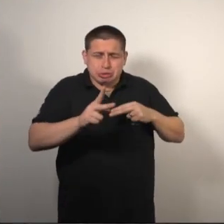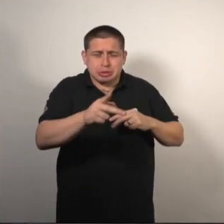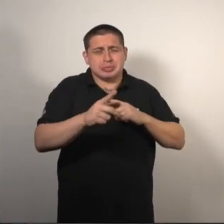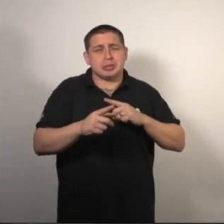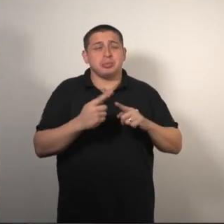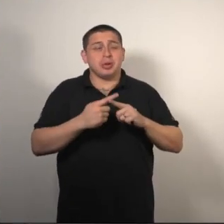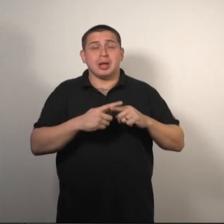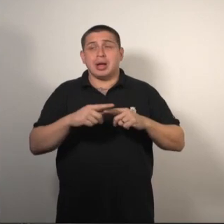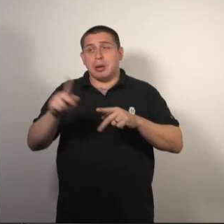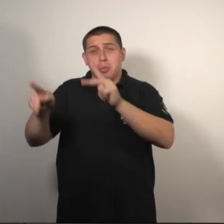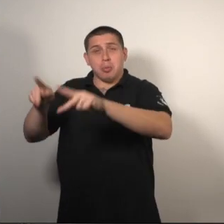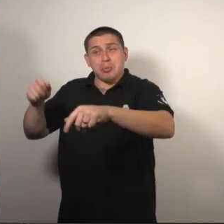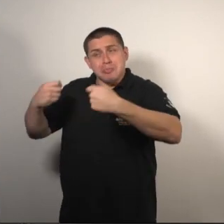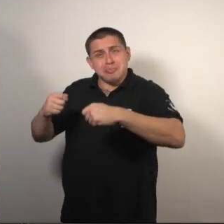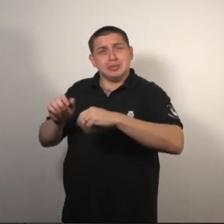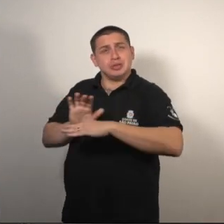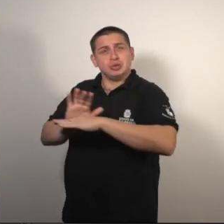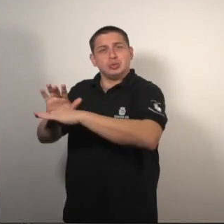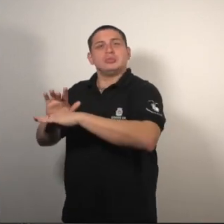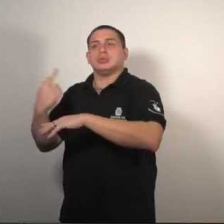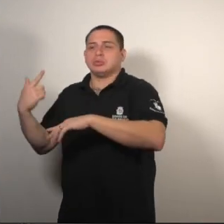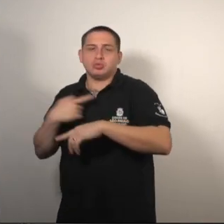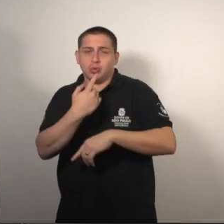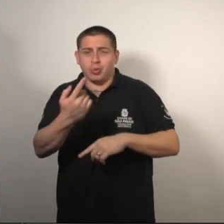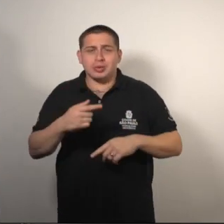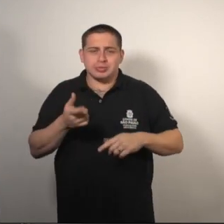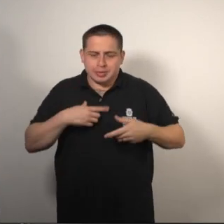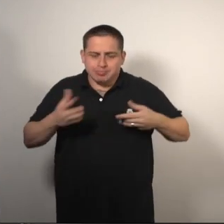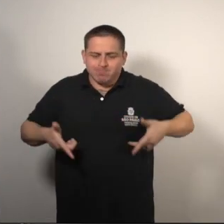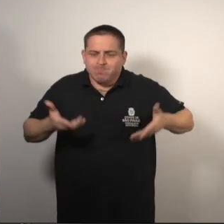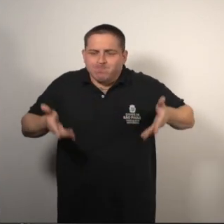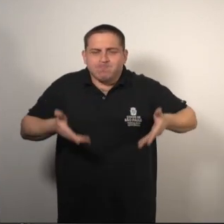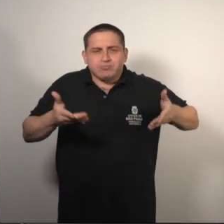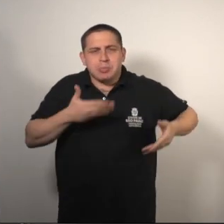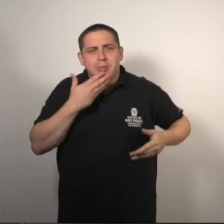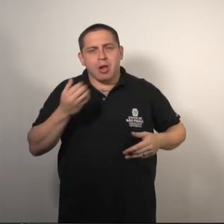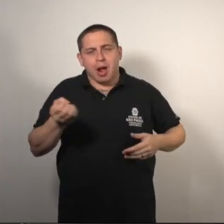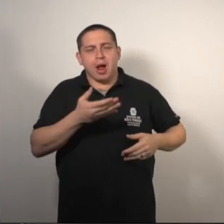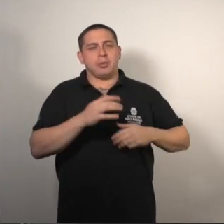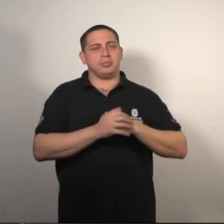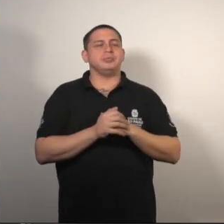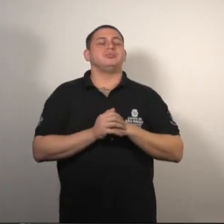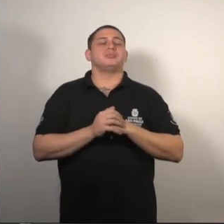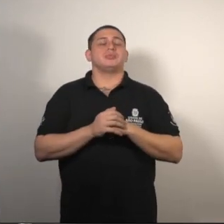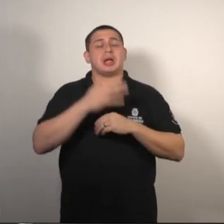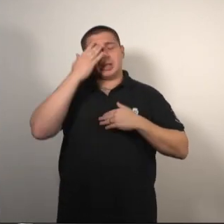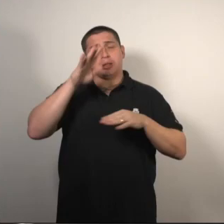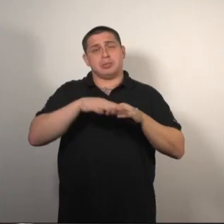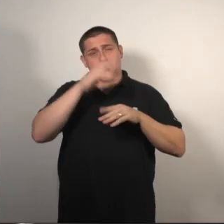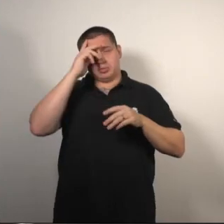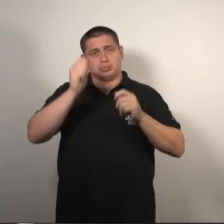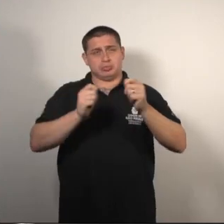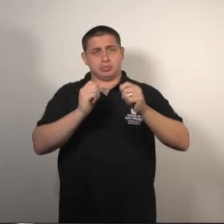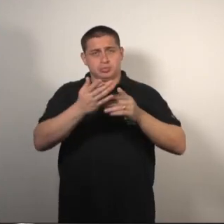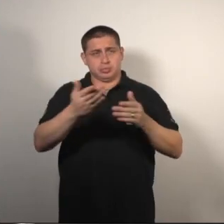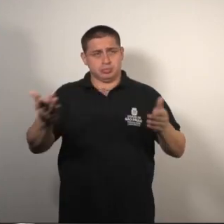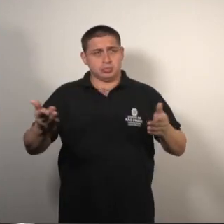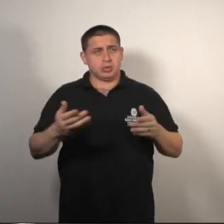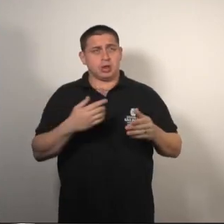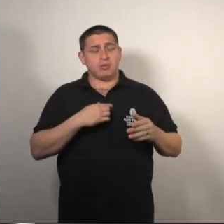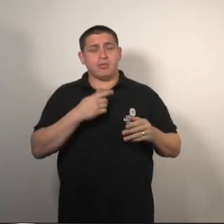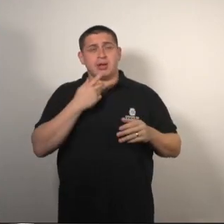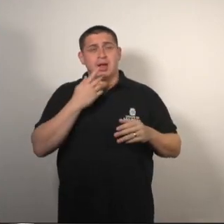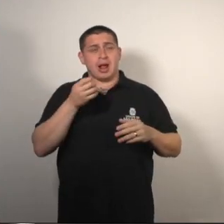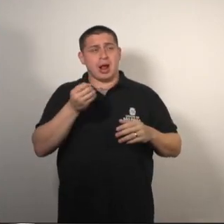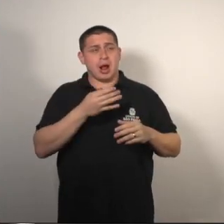da população da cidade, aos demais componentes da prefeitura, ao pessoal da imprensa. Eu vou fazer uma breve